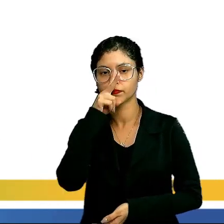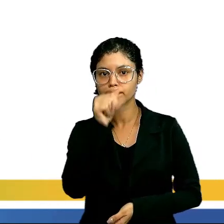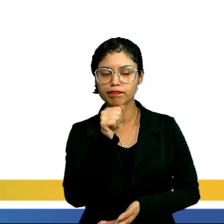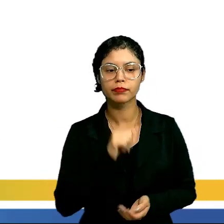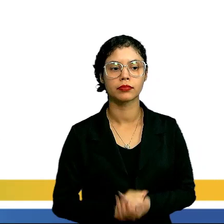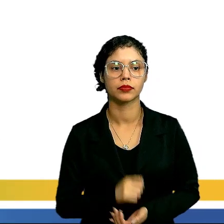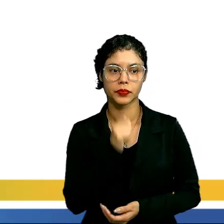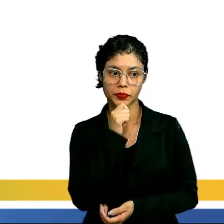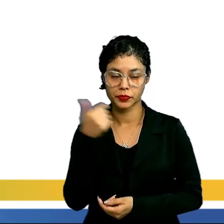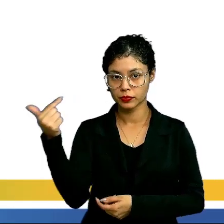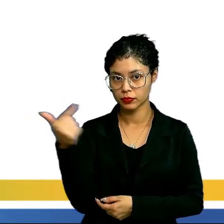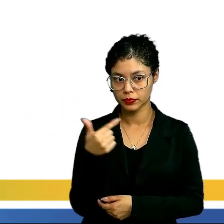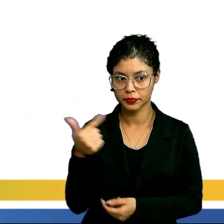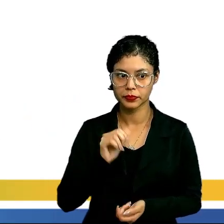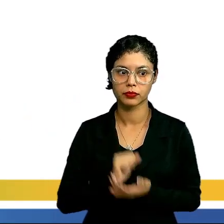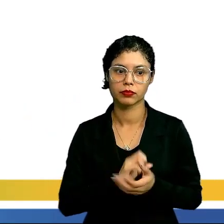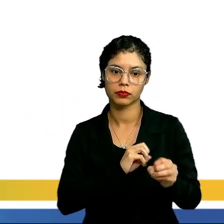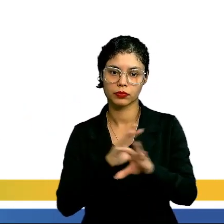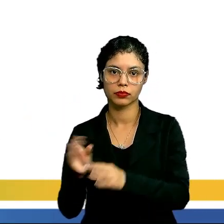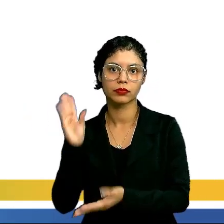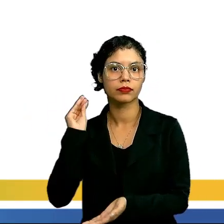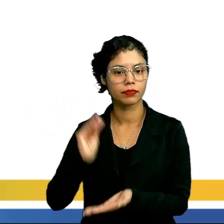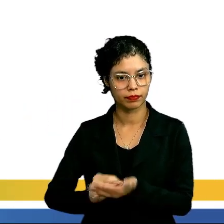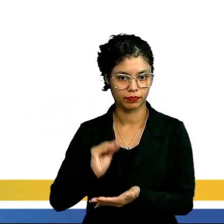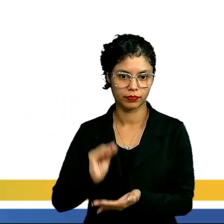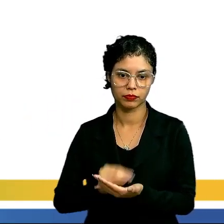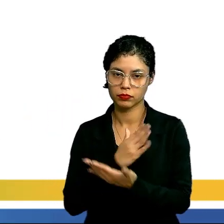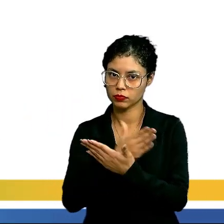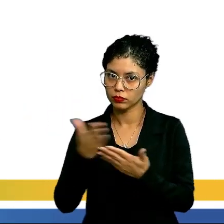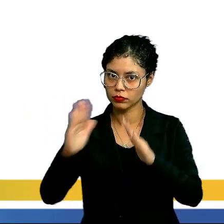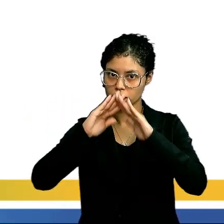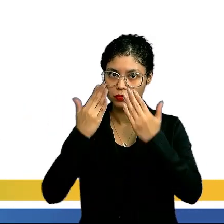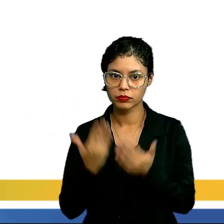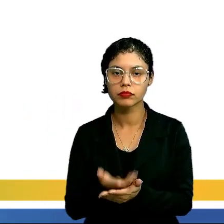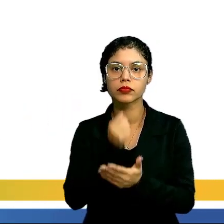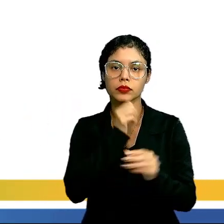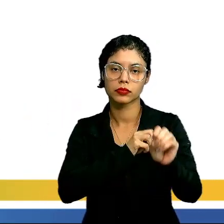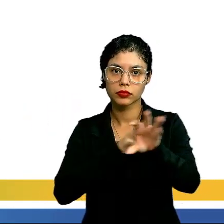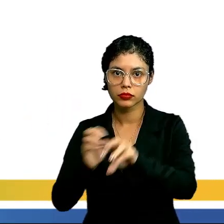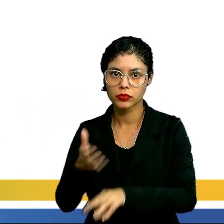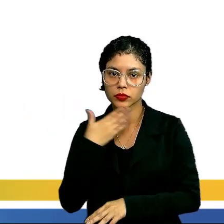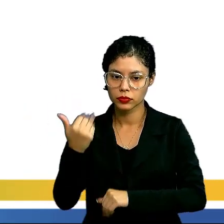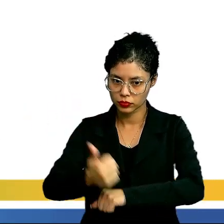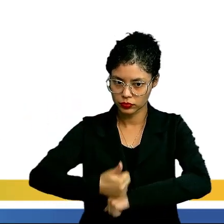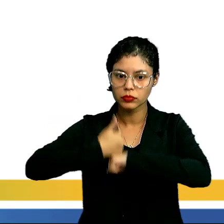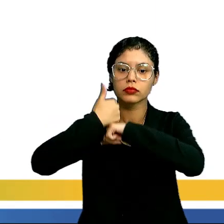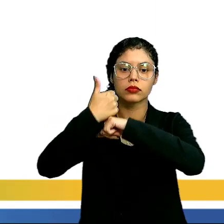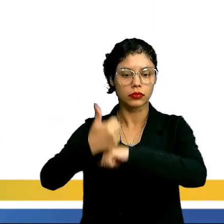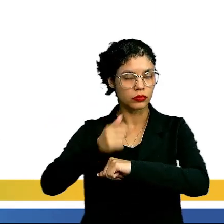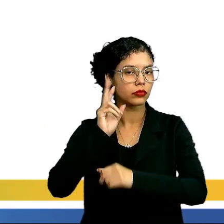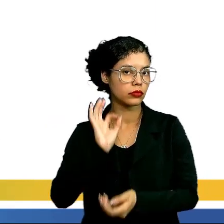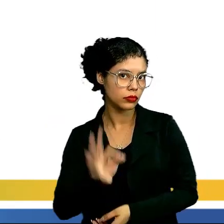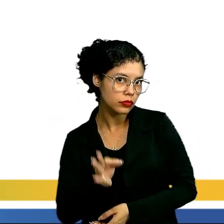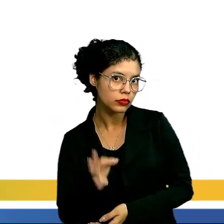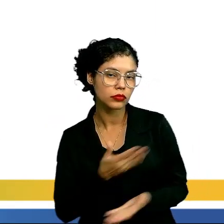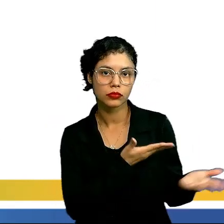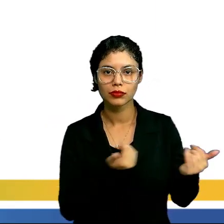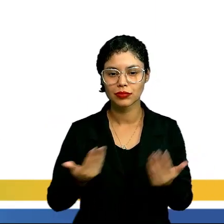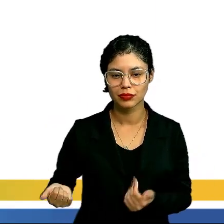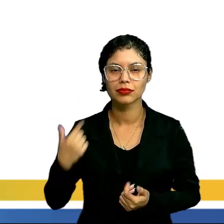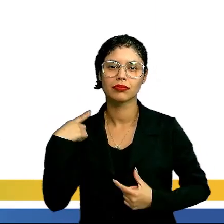segundo poderia ser a educação precária, porque tudo começa na escola. Se a educação fosse de qualidade, com certeza esse